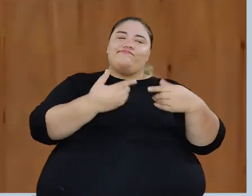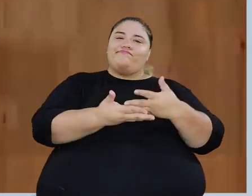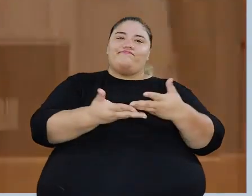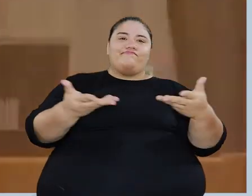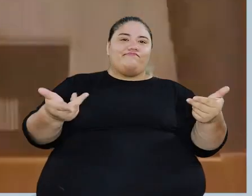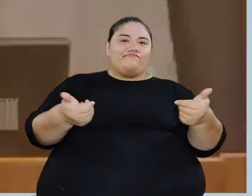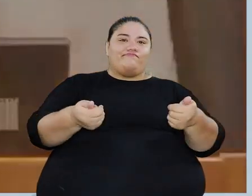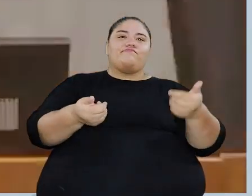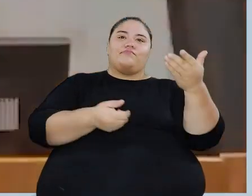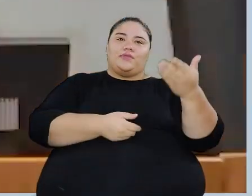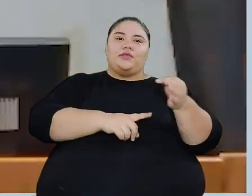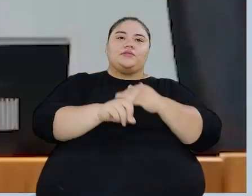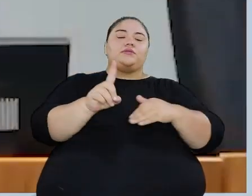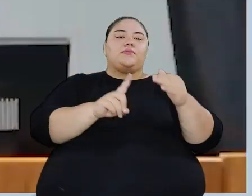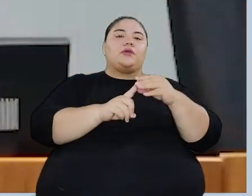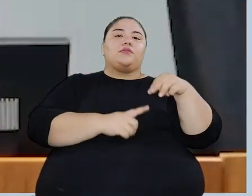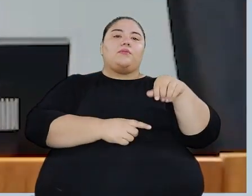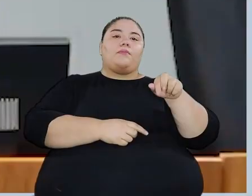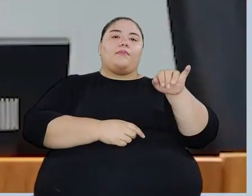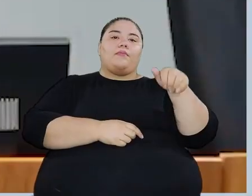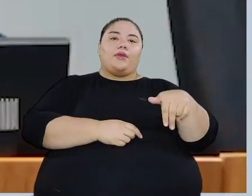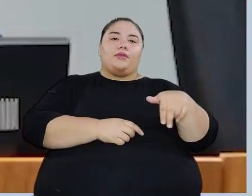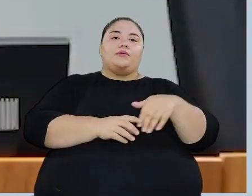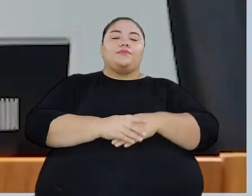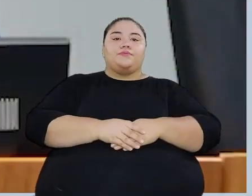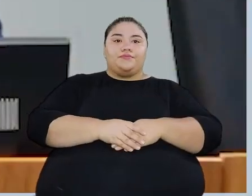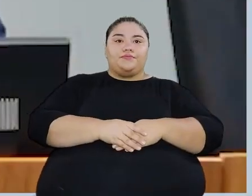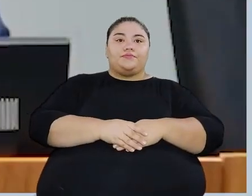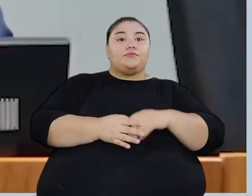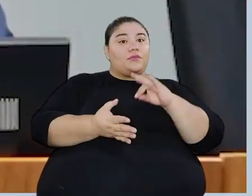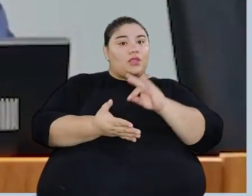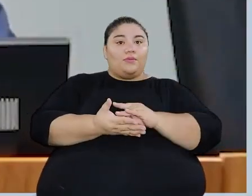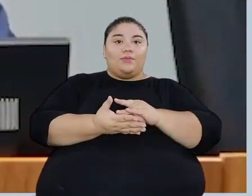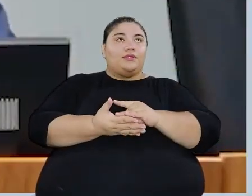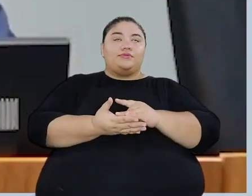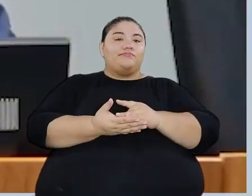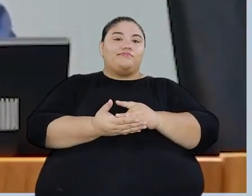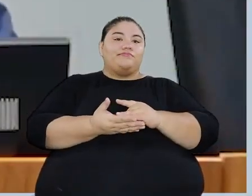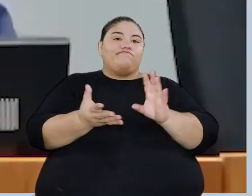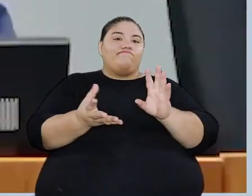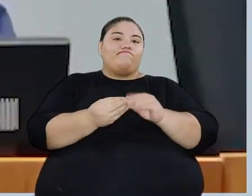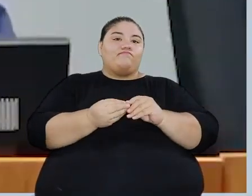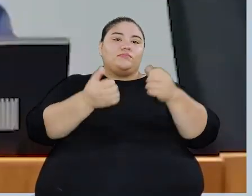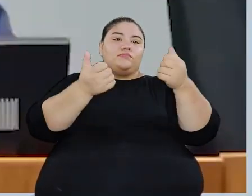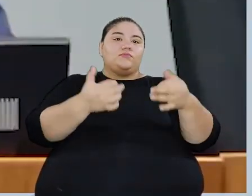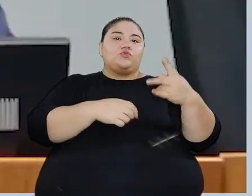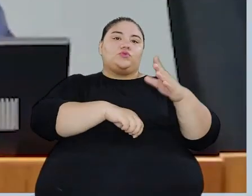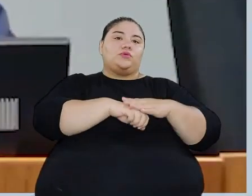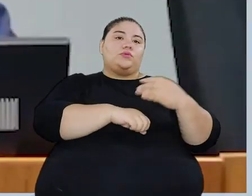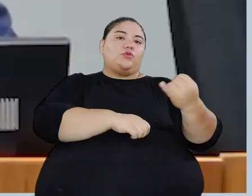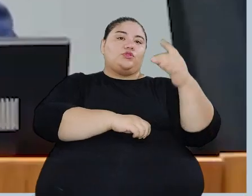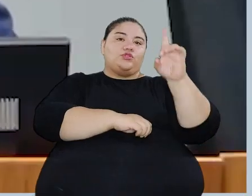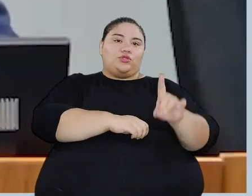aqui hoje do que o desembargador Mairan Maia, que realmente dispensa, né, comentários sobre a sua importância no